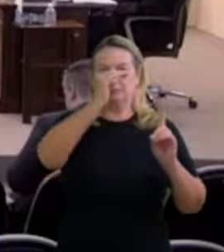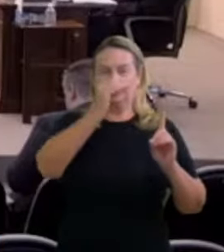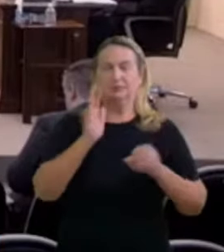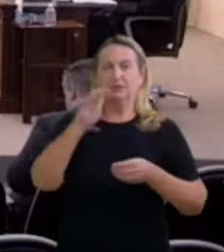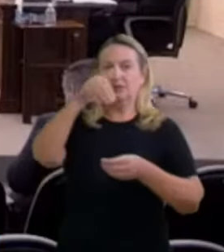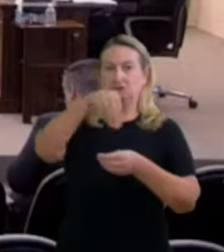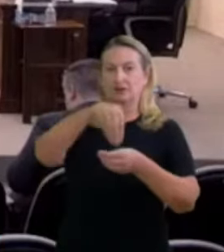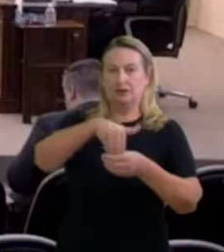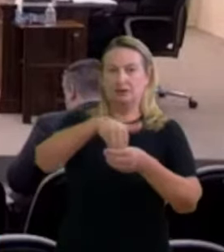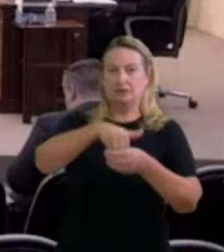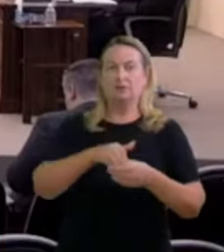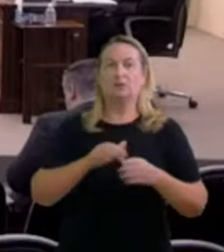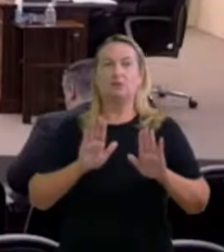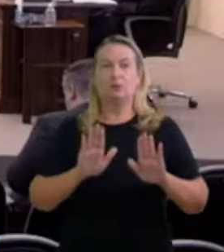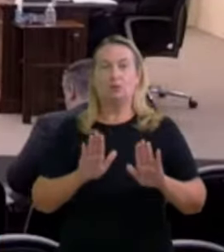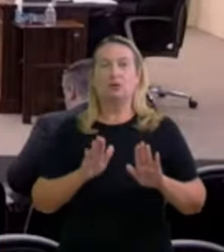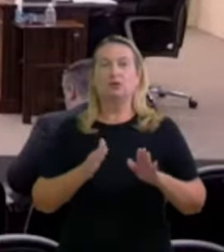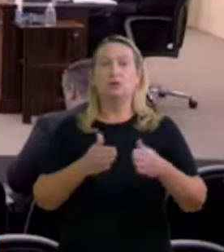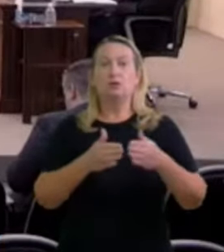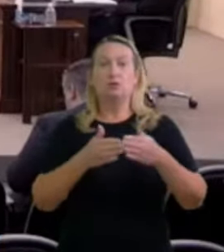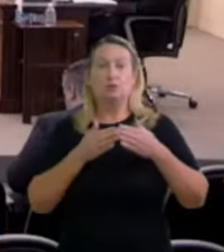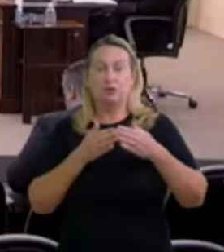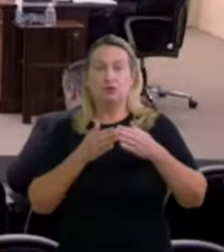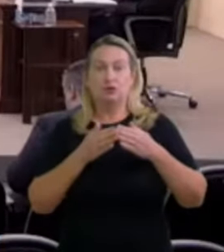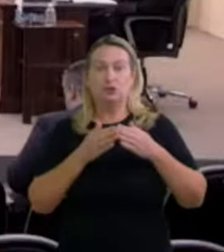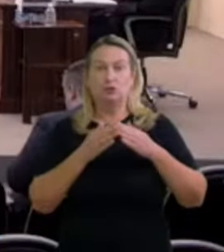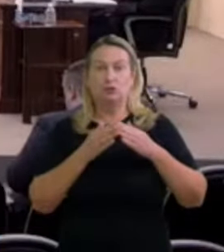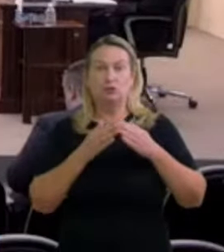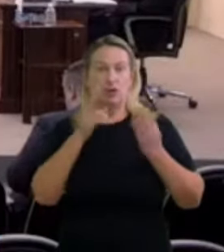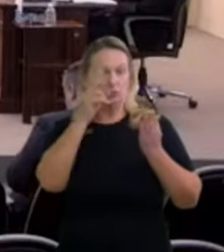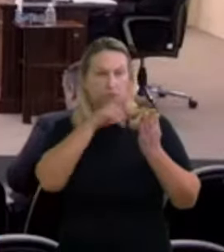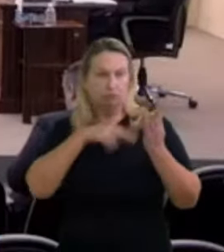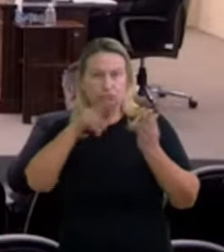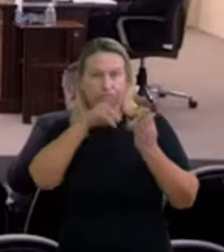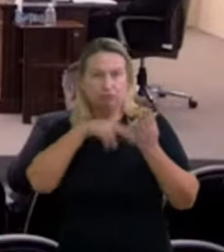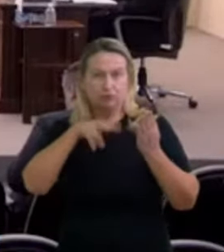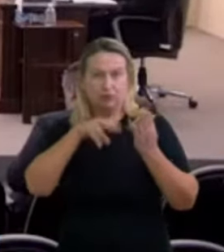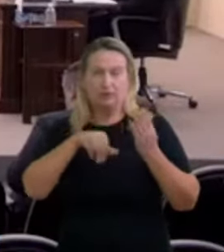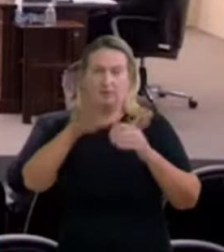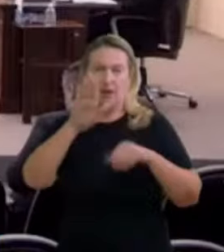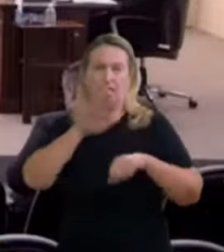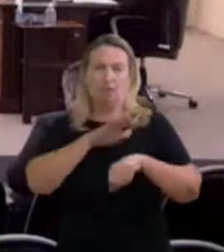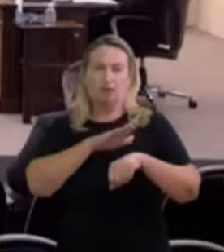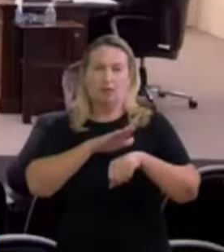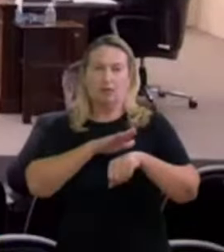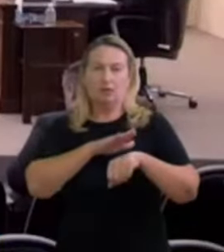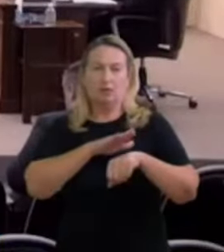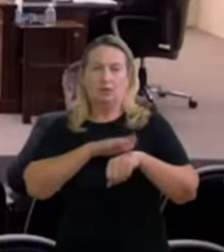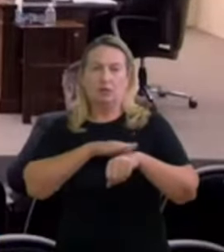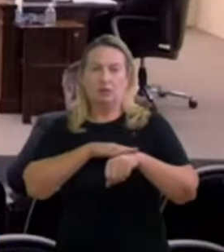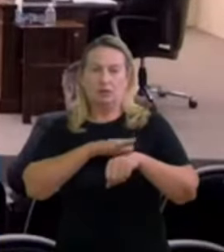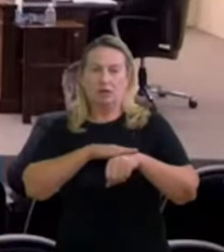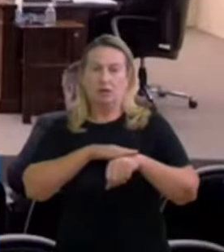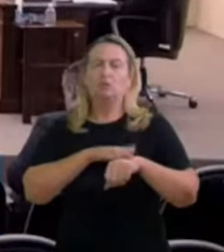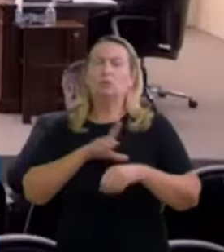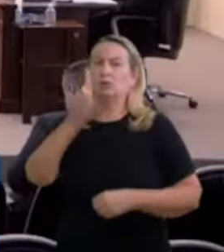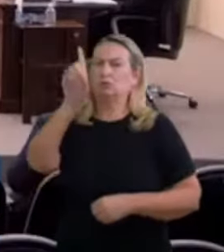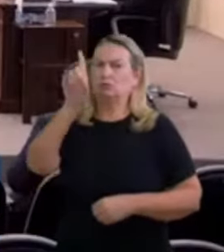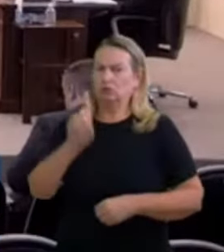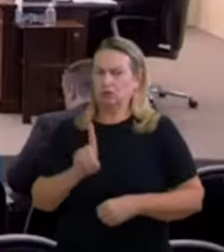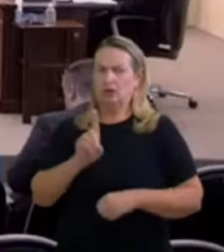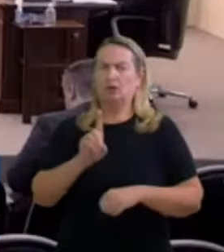nós tivemos aqui um pedido de vista dos vadores Jú Jacob Júnior que é um direito constitucional todo direito de todo